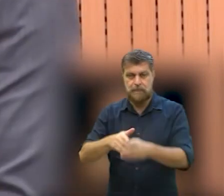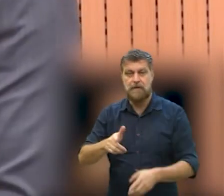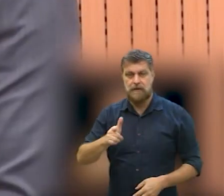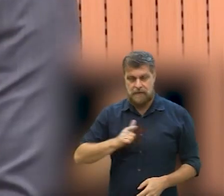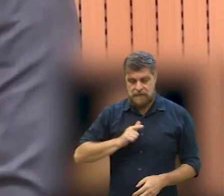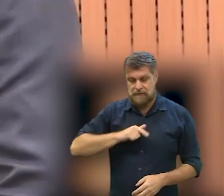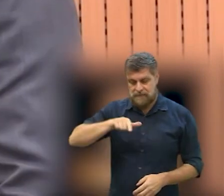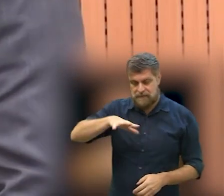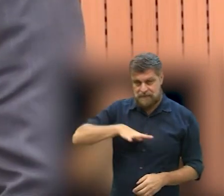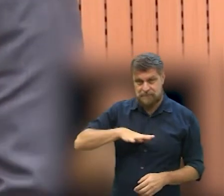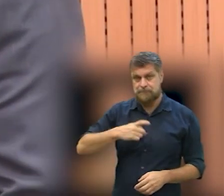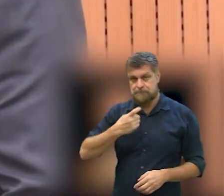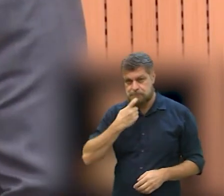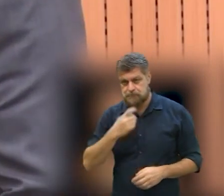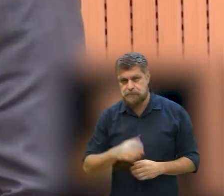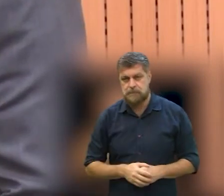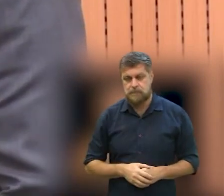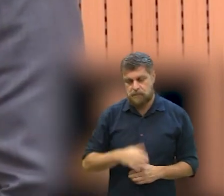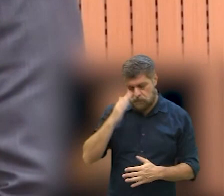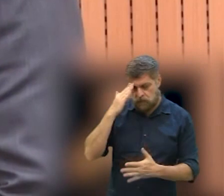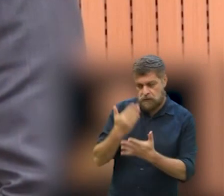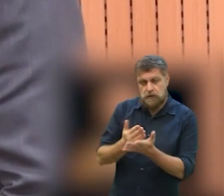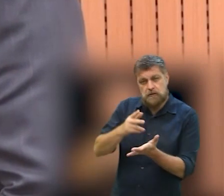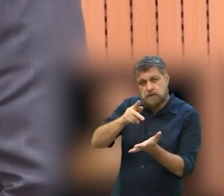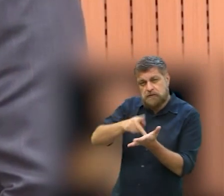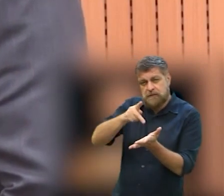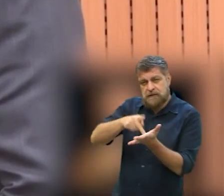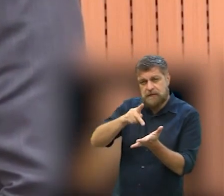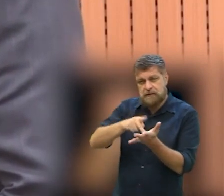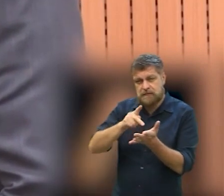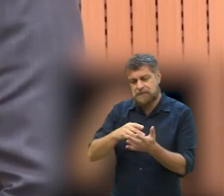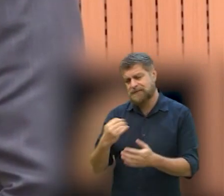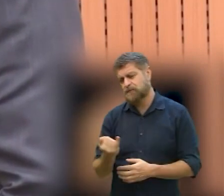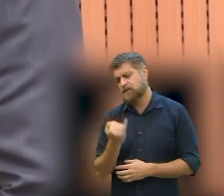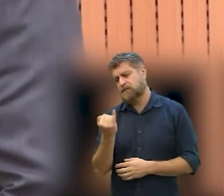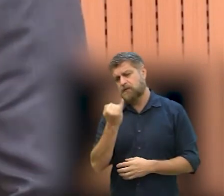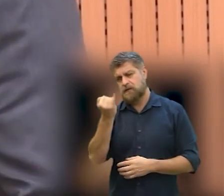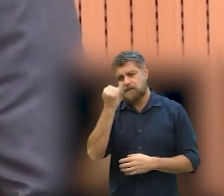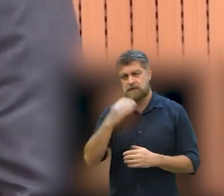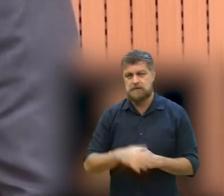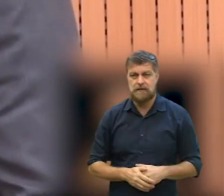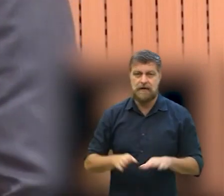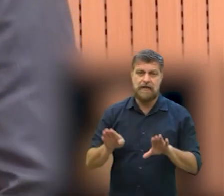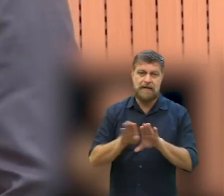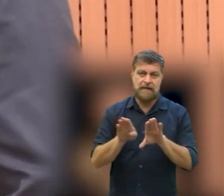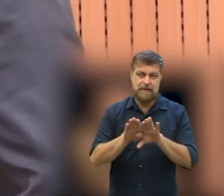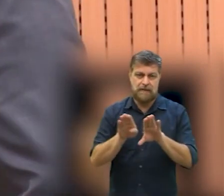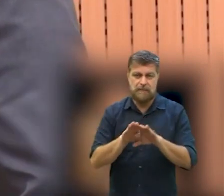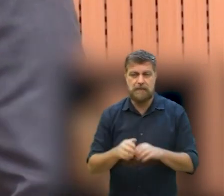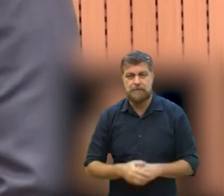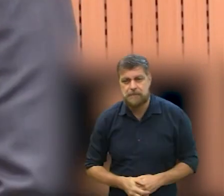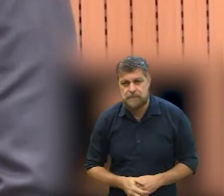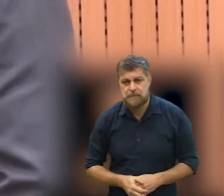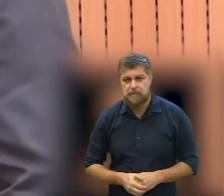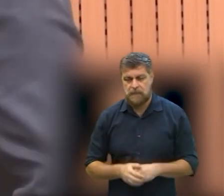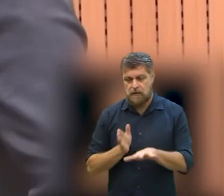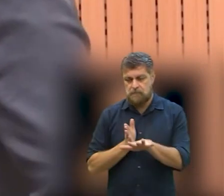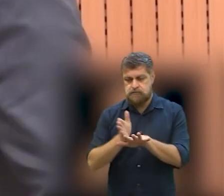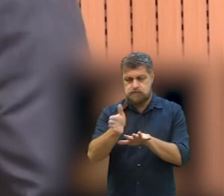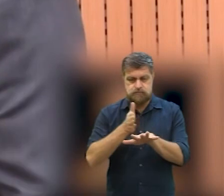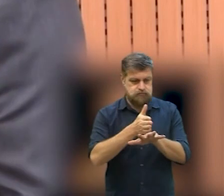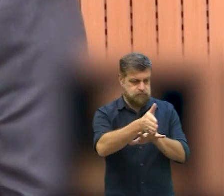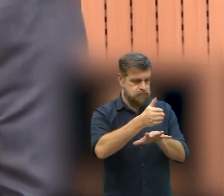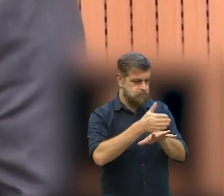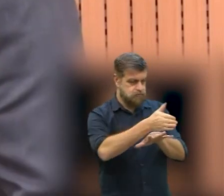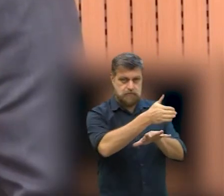de ciclofaixa, ciclovias para a cidade, com certeza vai ser muito importante. E esses